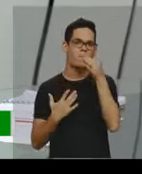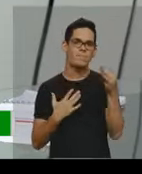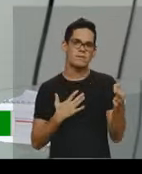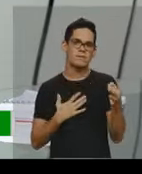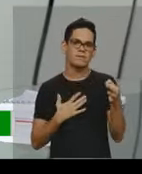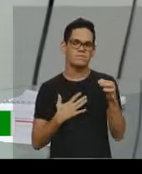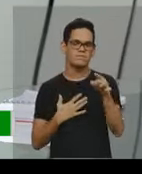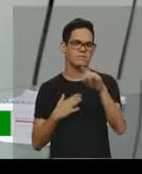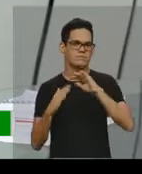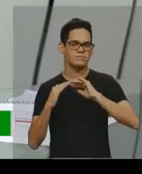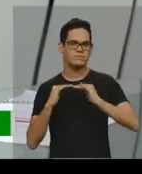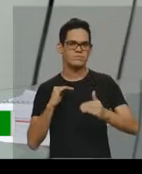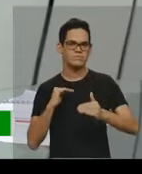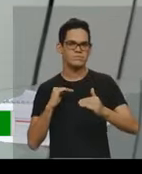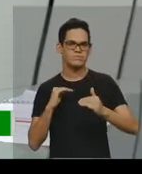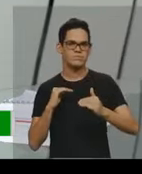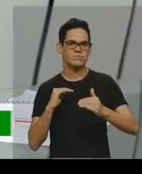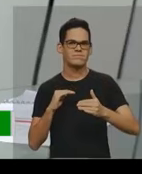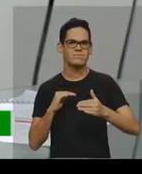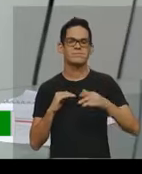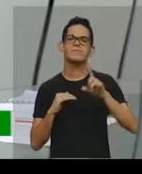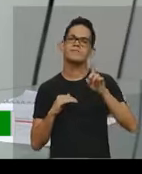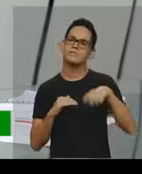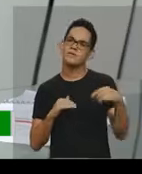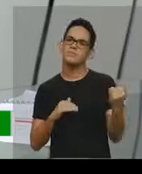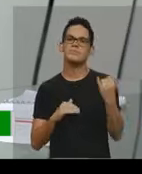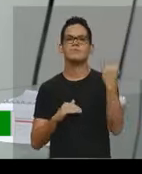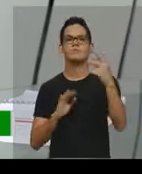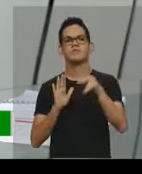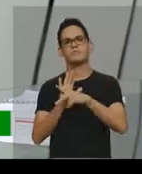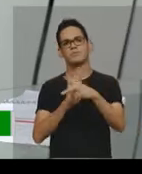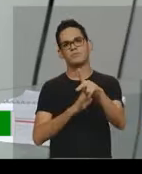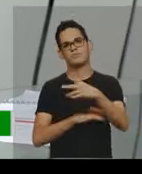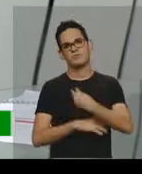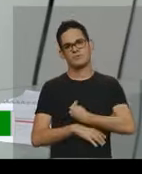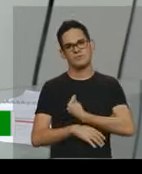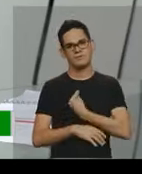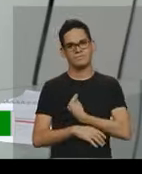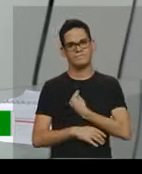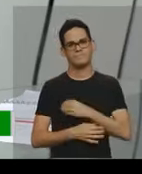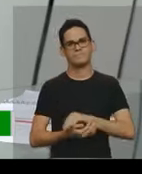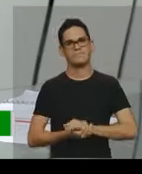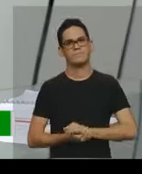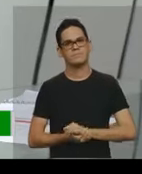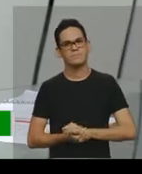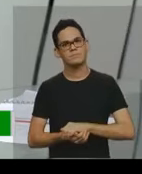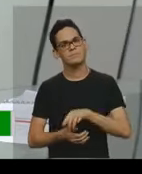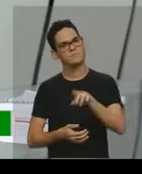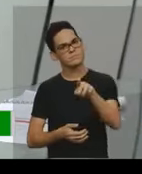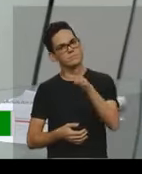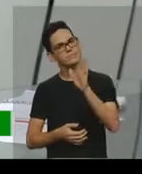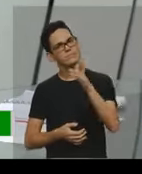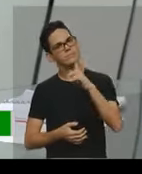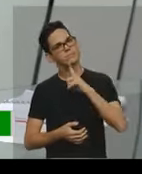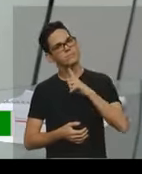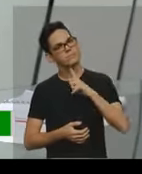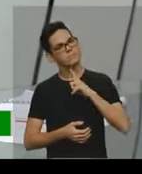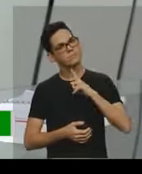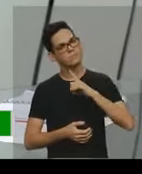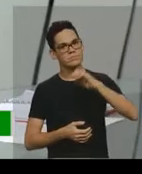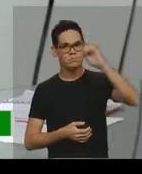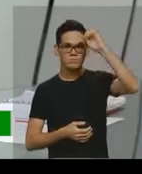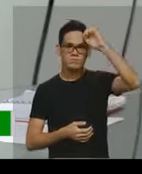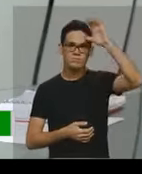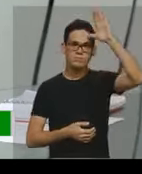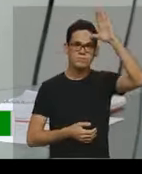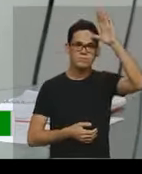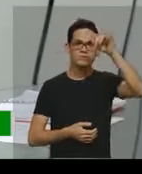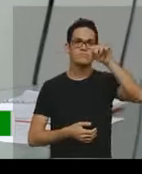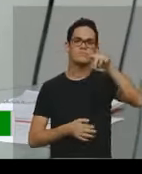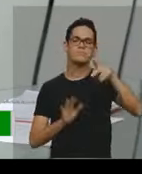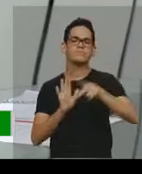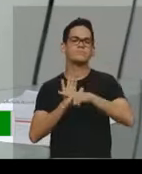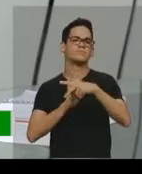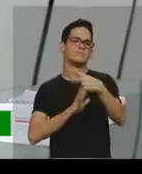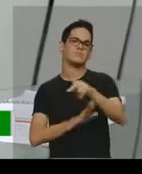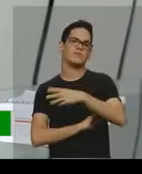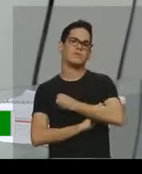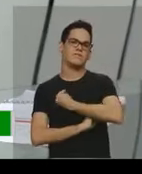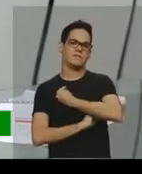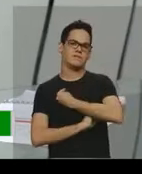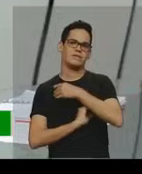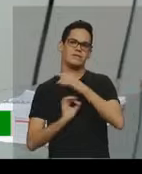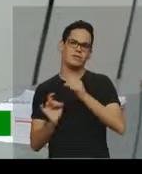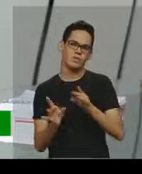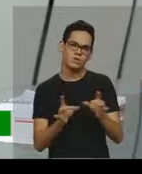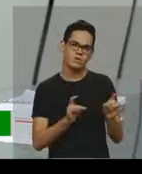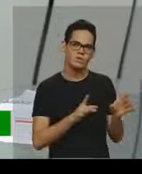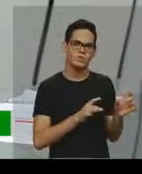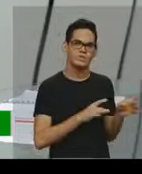você não concorda, é importante na sua redação. Então, você consegue, o conhecimento prévio, é o no seu dia